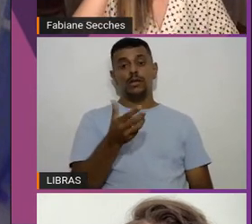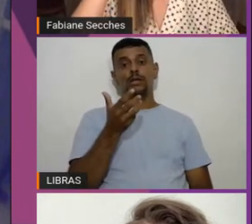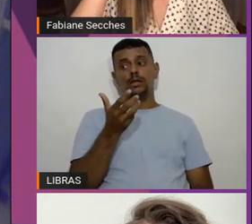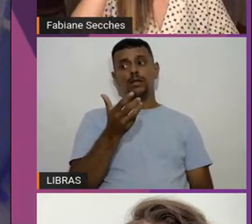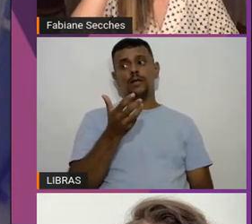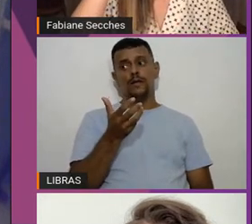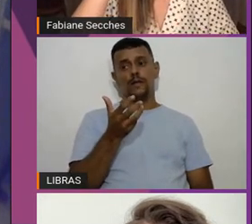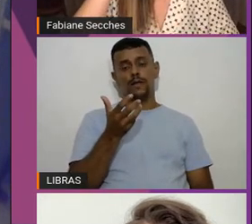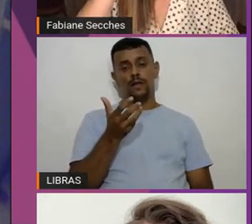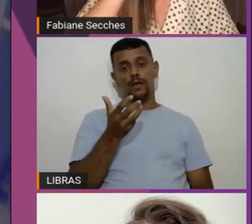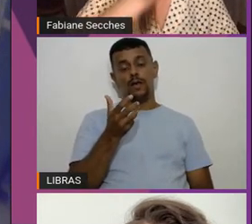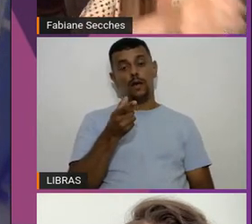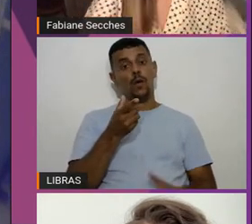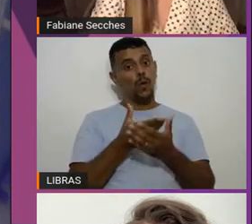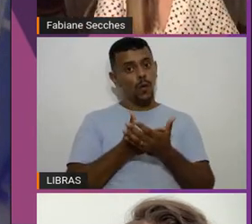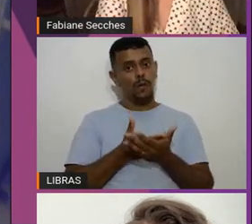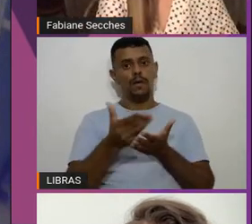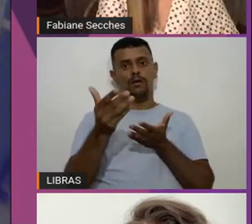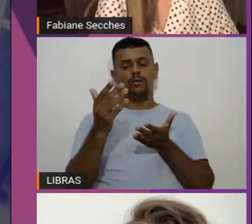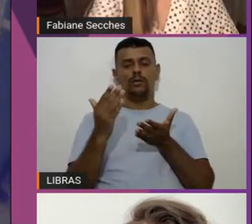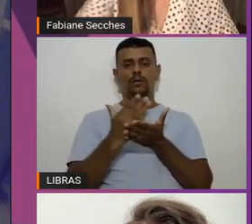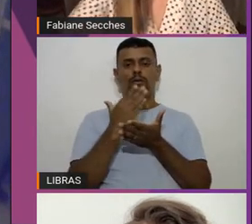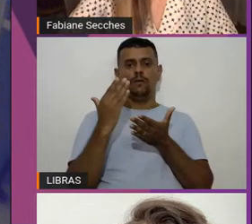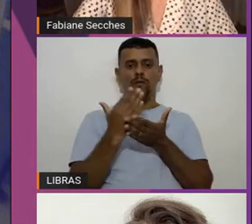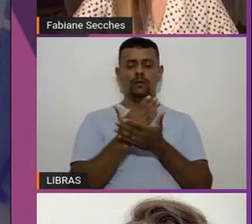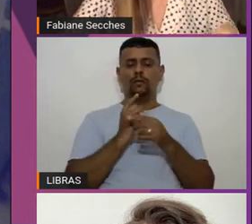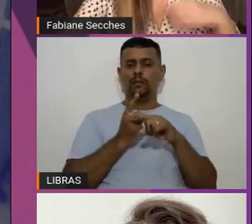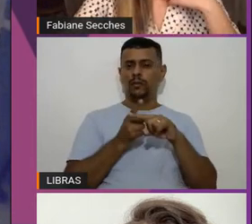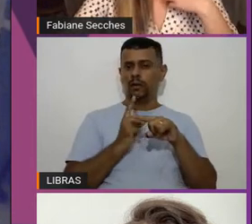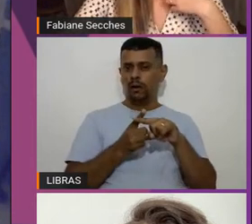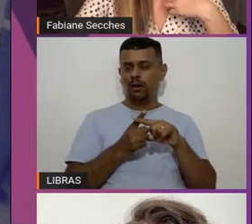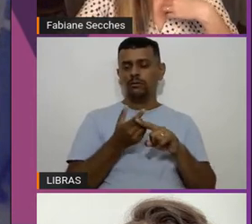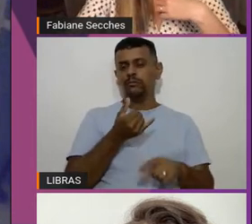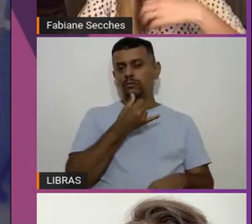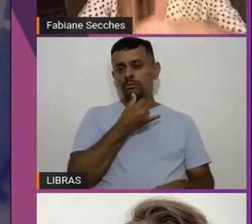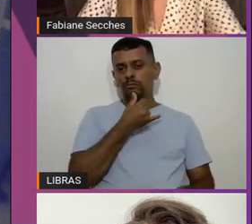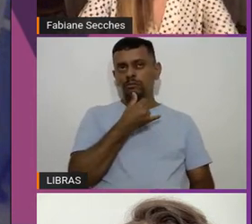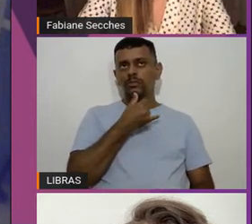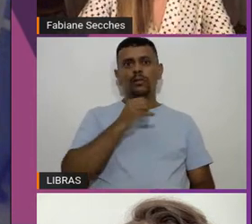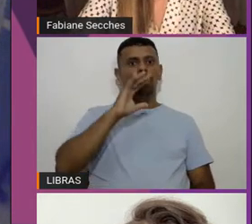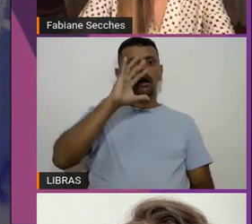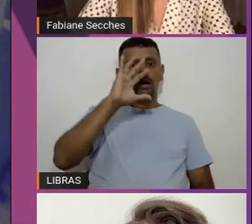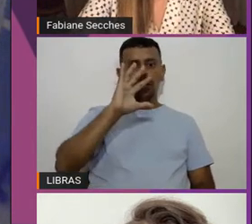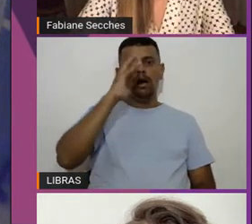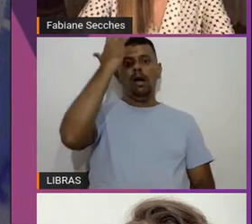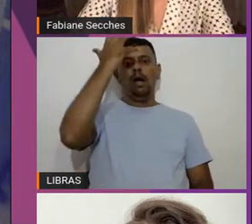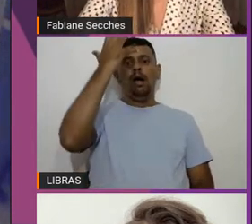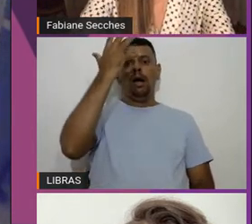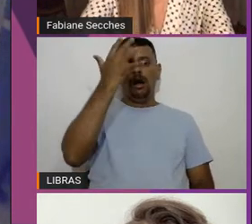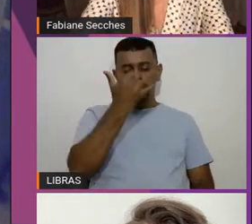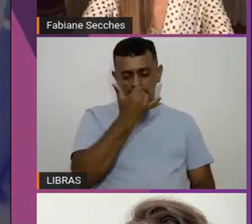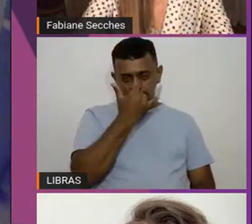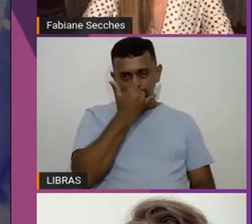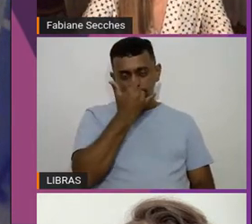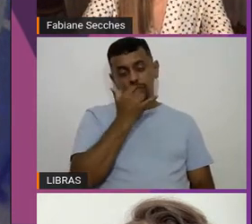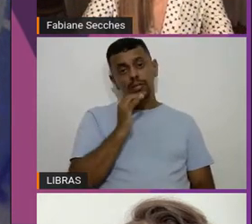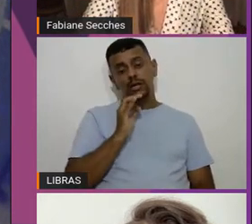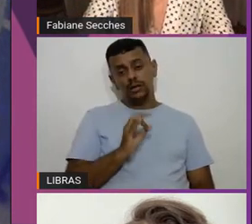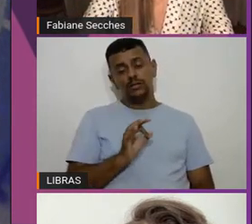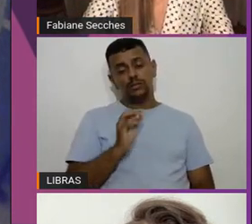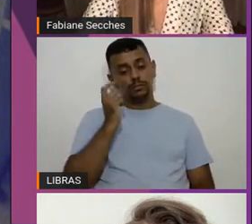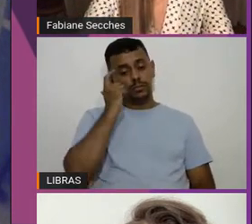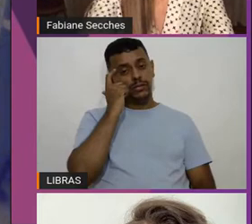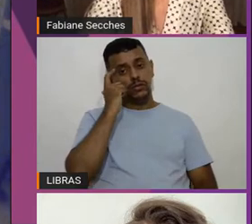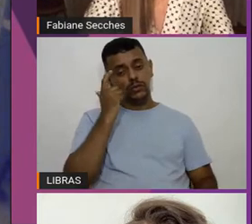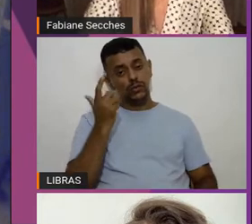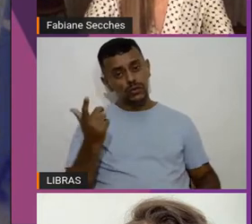vai porque ela é porque assim e pensar eu mesmo né Eu acho que ela é